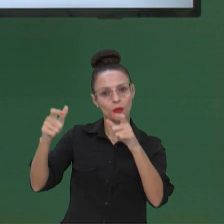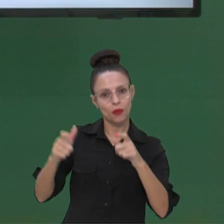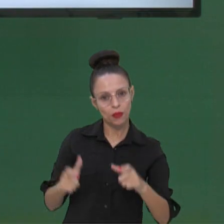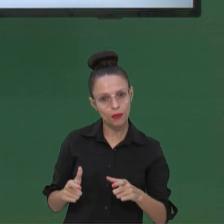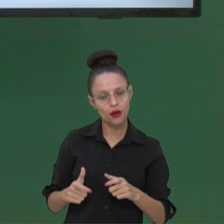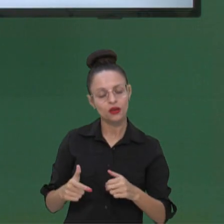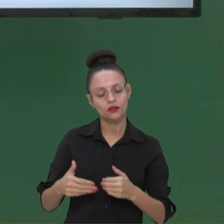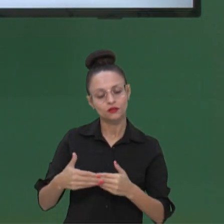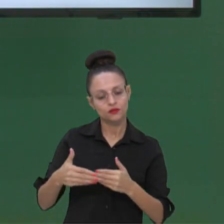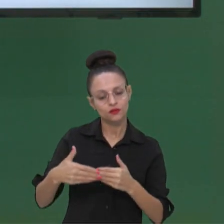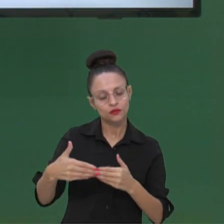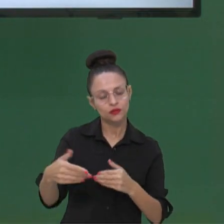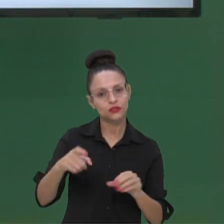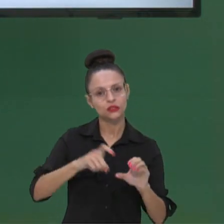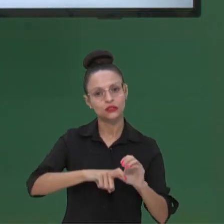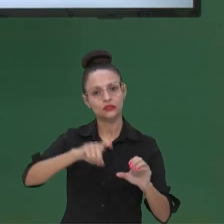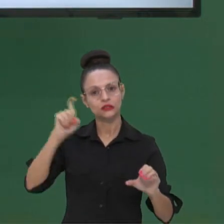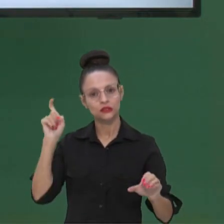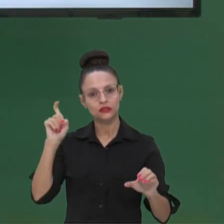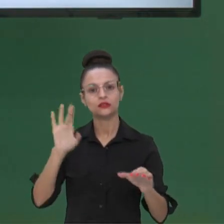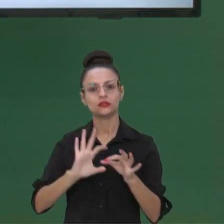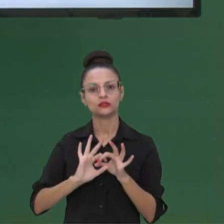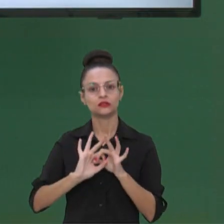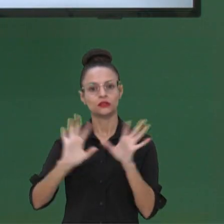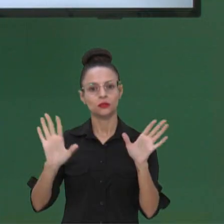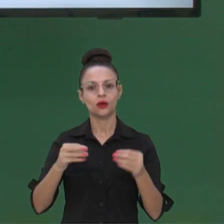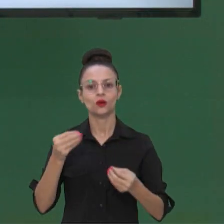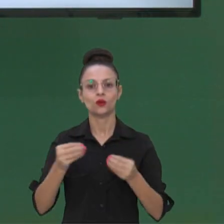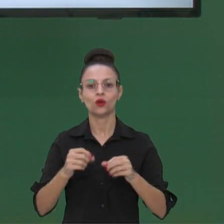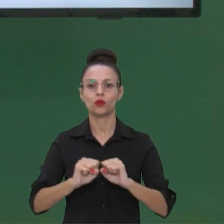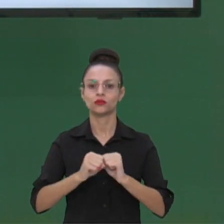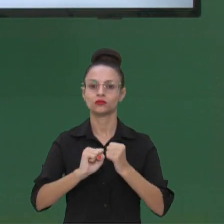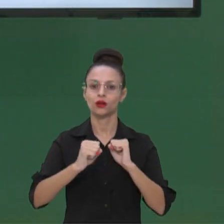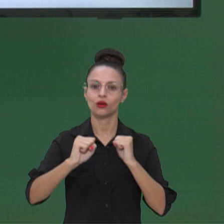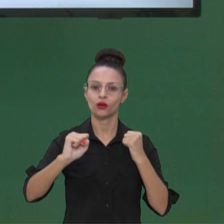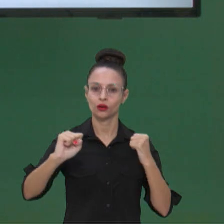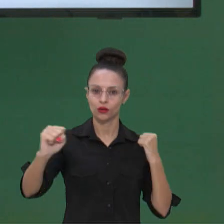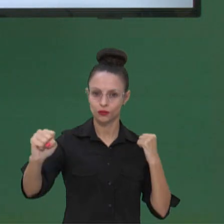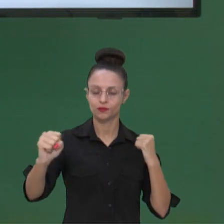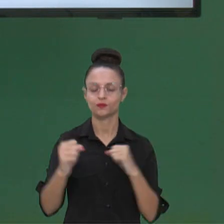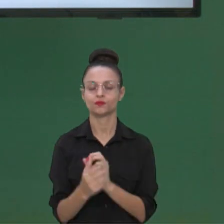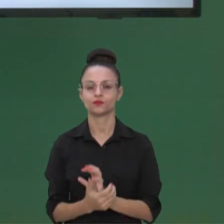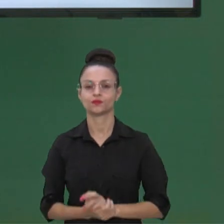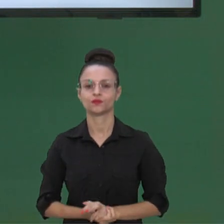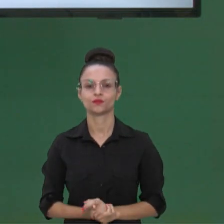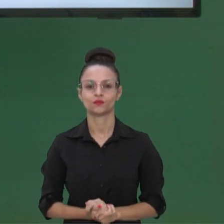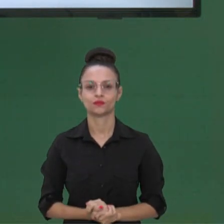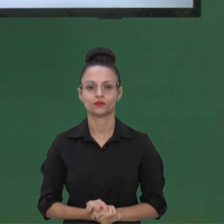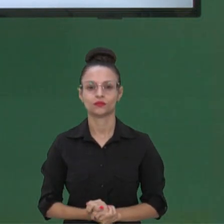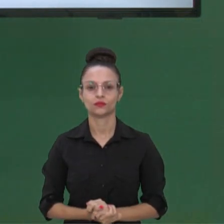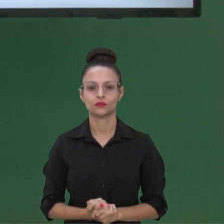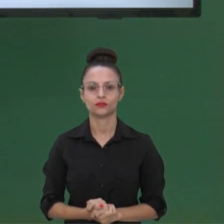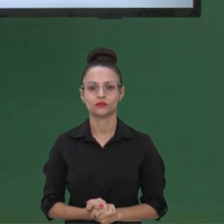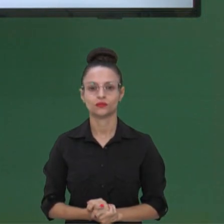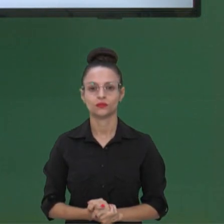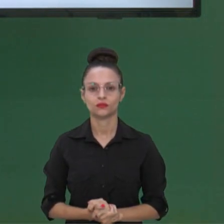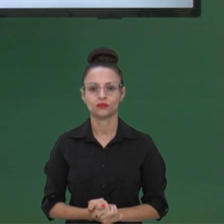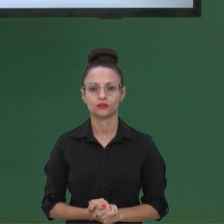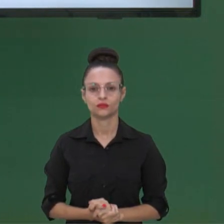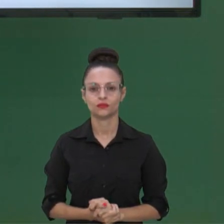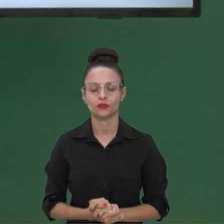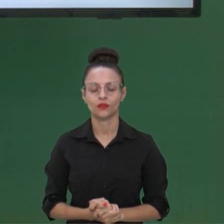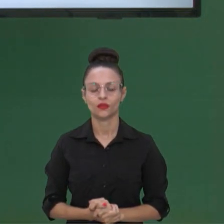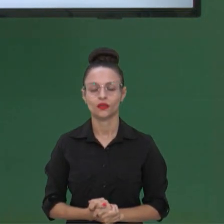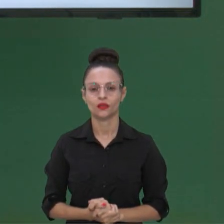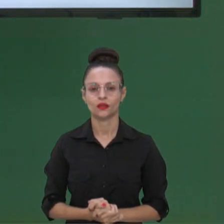de independência depois dos Estados Unidos e como esse território foi aumentando a partir dessas 13 colônias. As